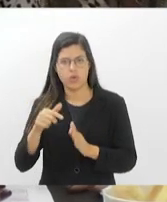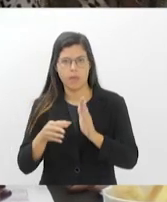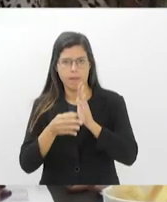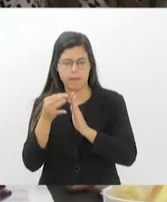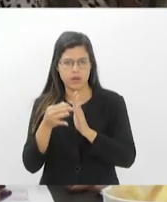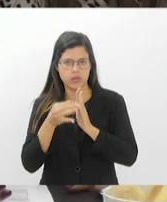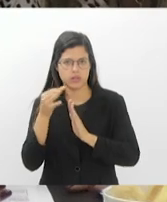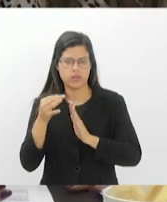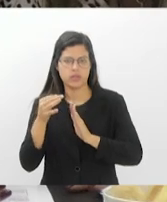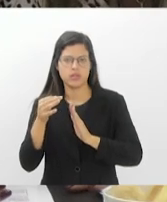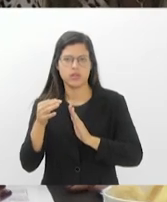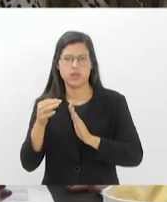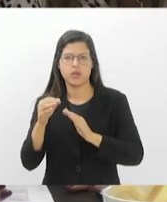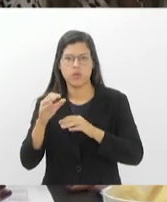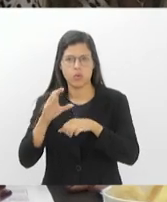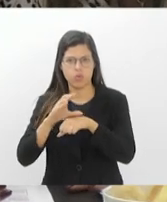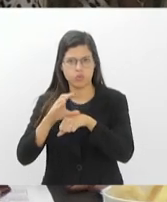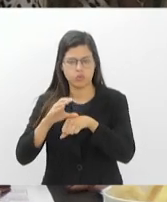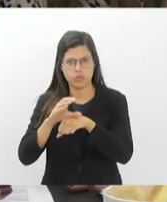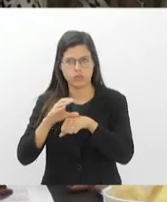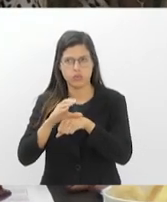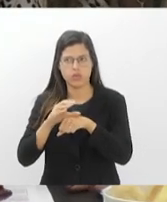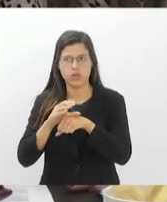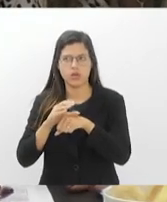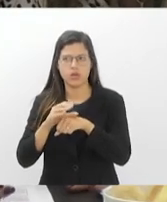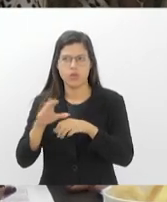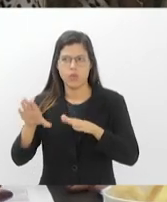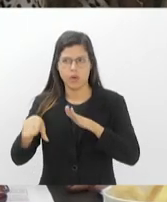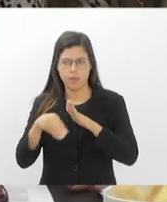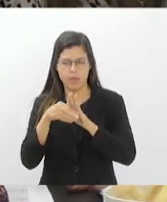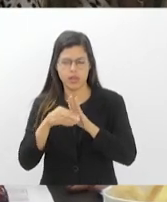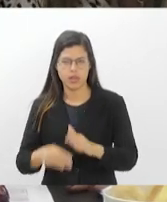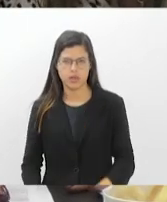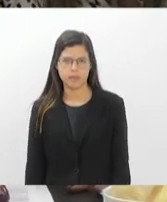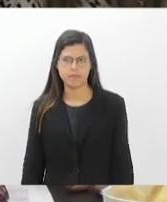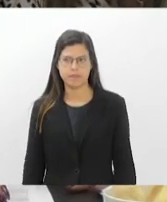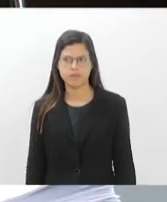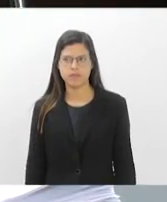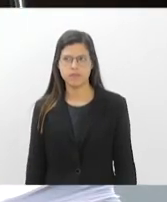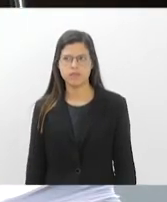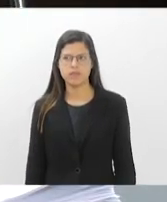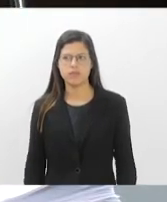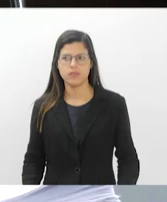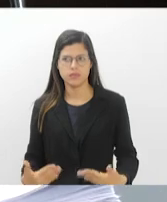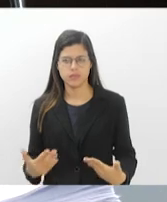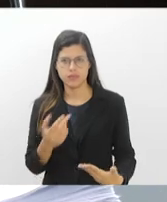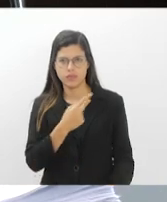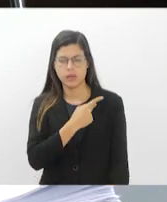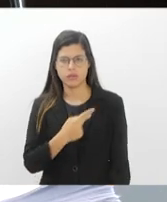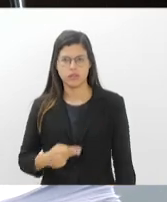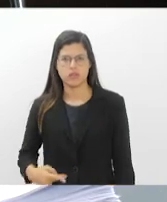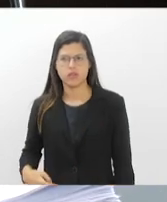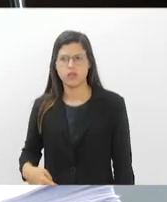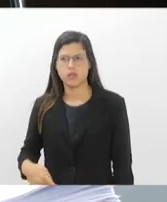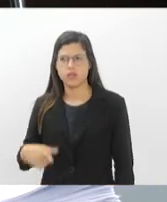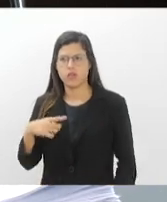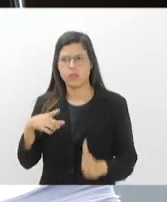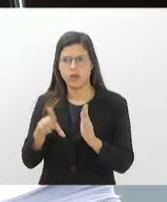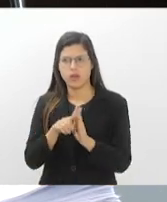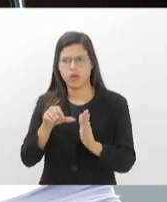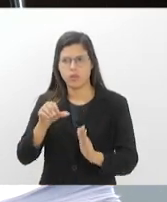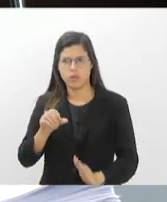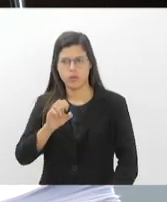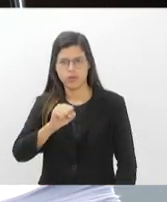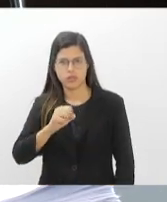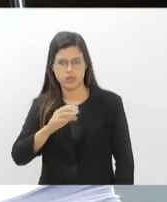com emenda para discutir. Presidente. Pois não, só uma observação, tem uma lei